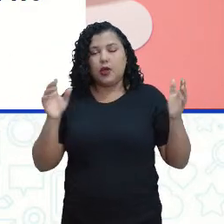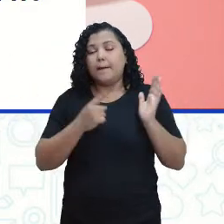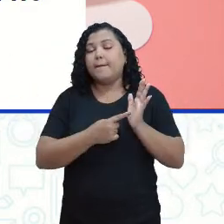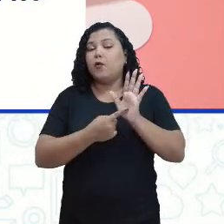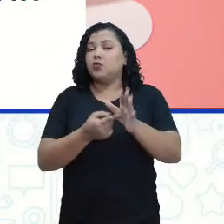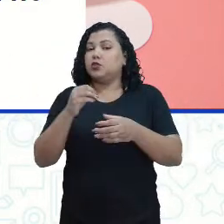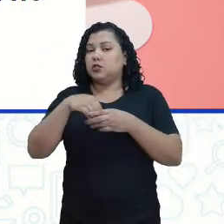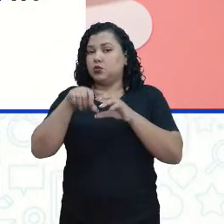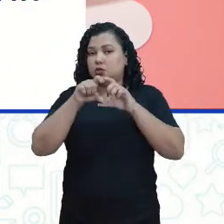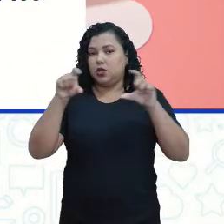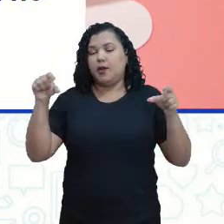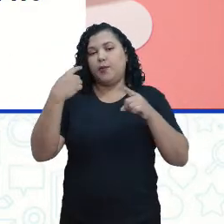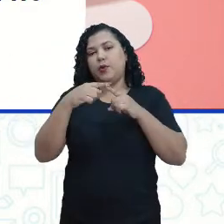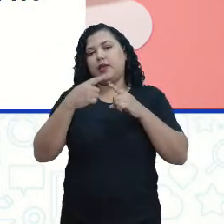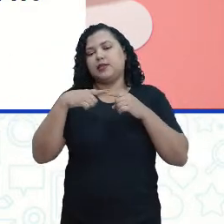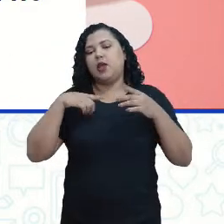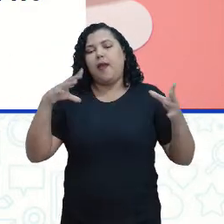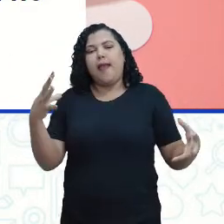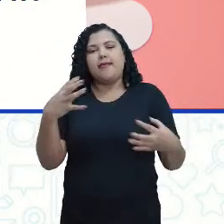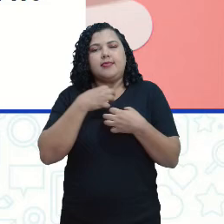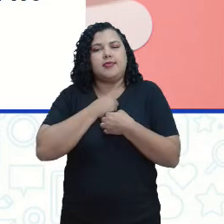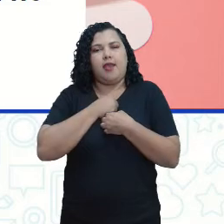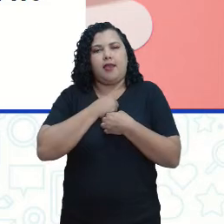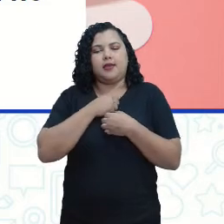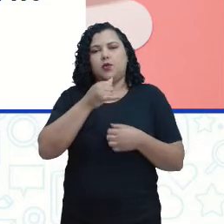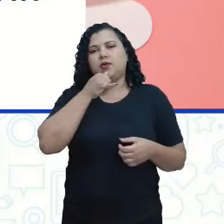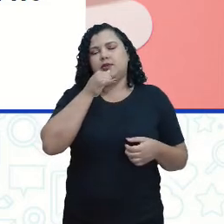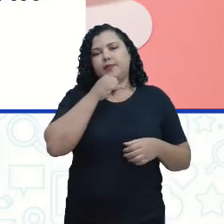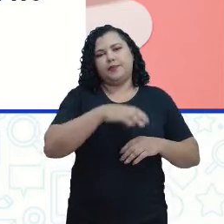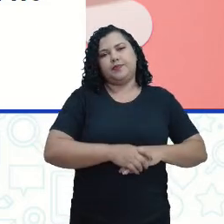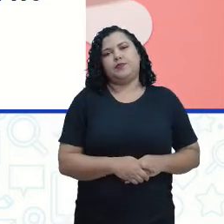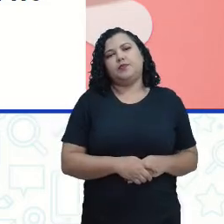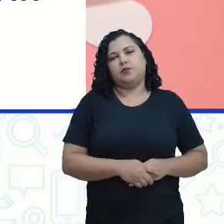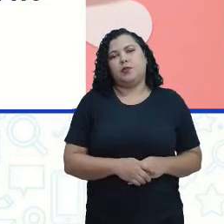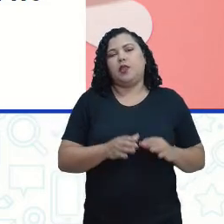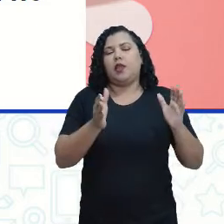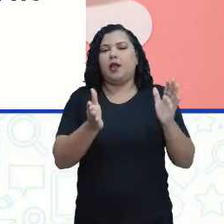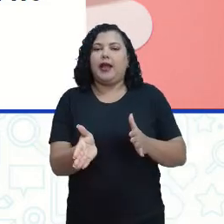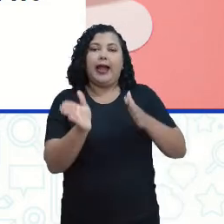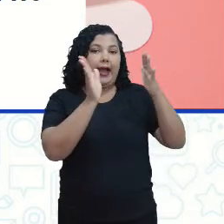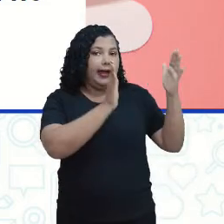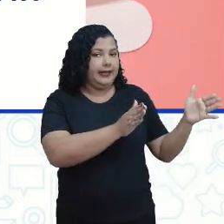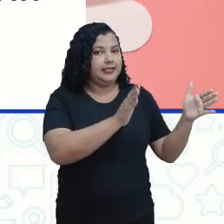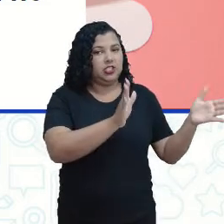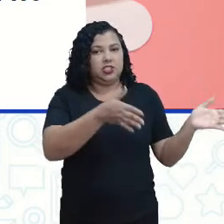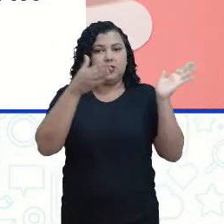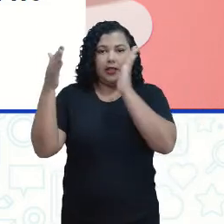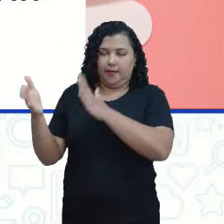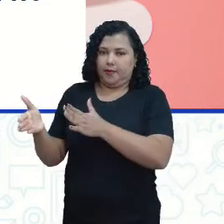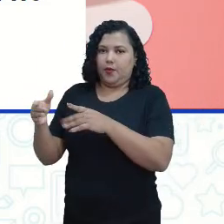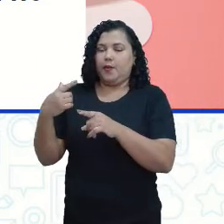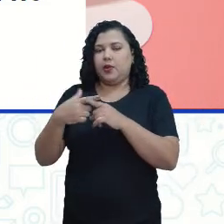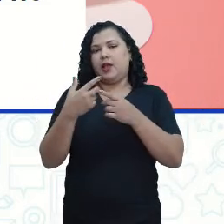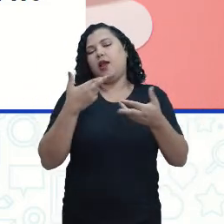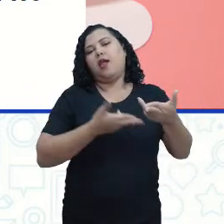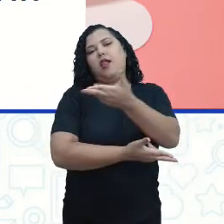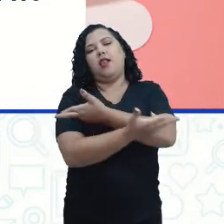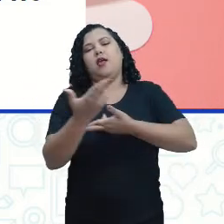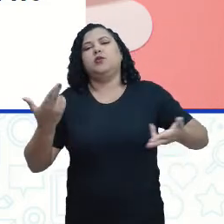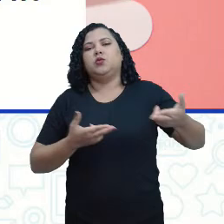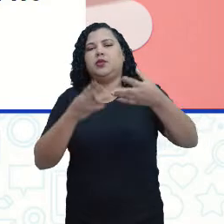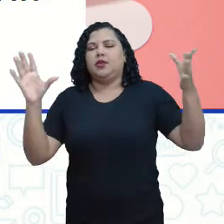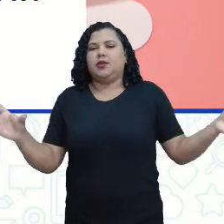quê? Porque indicam a relação de posse. Então, eu preciso ter algo antes e algo depois para